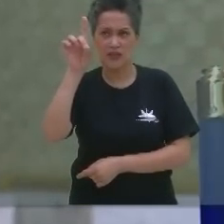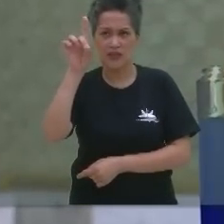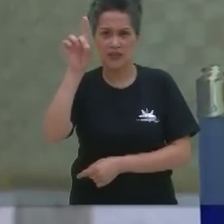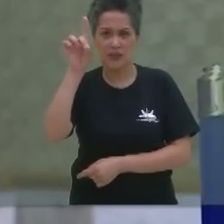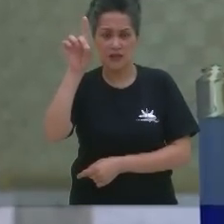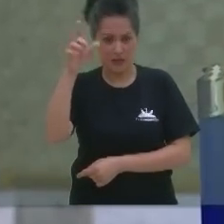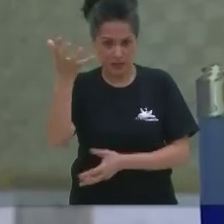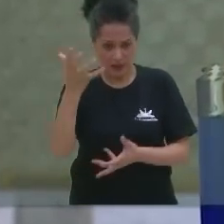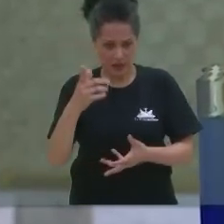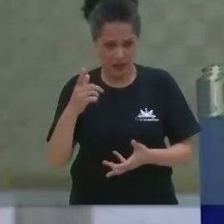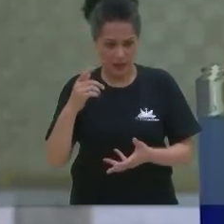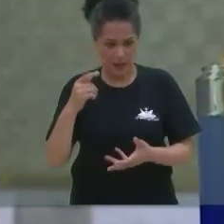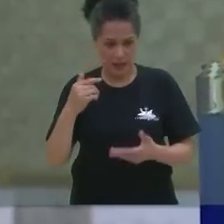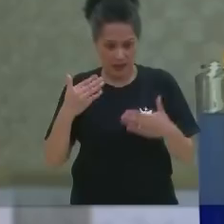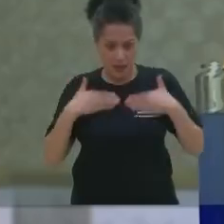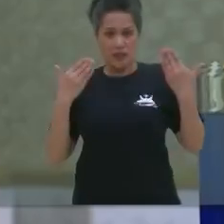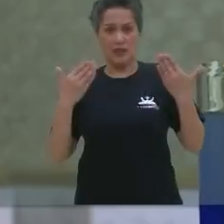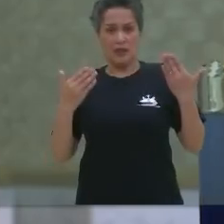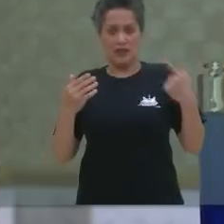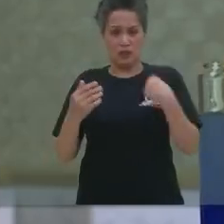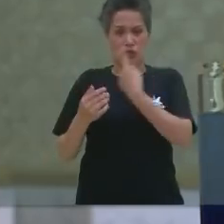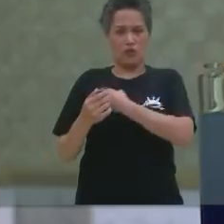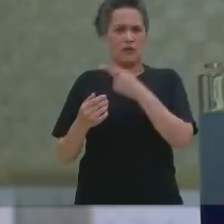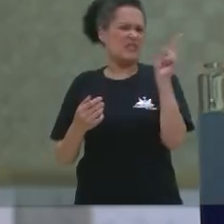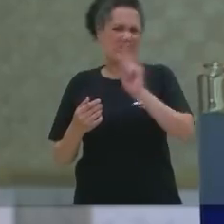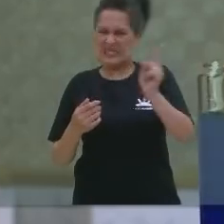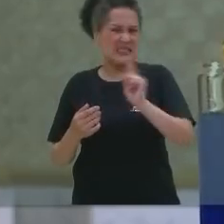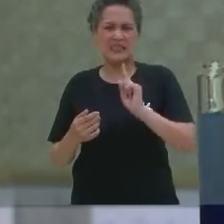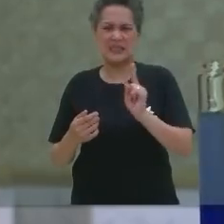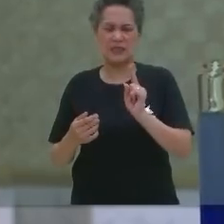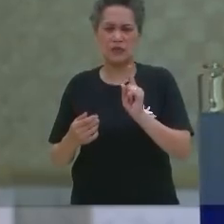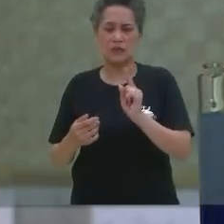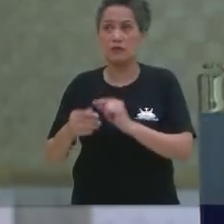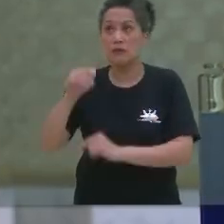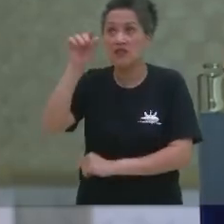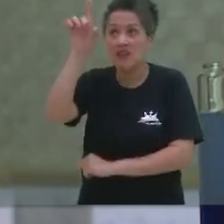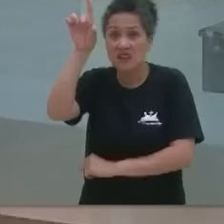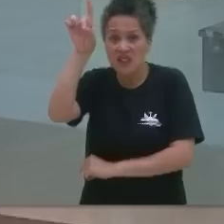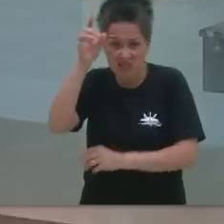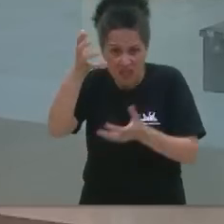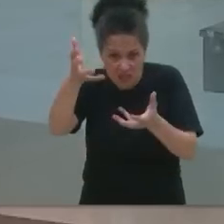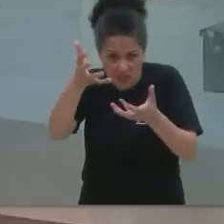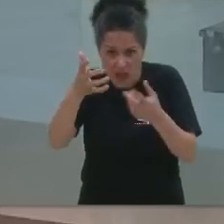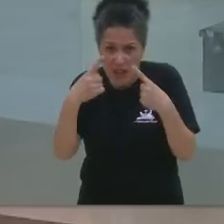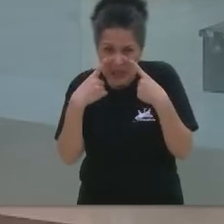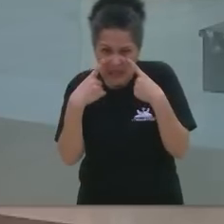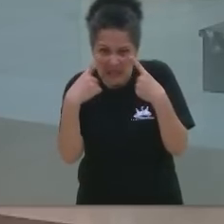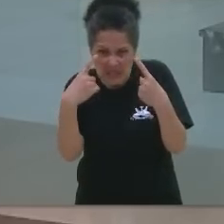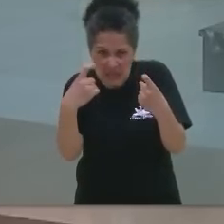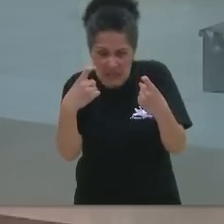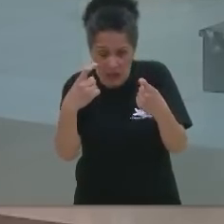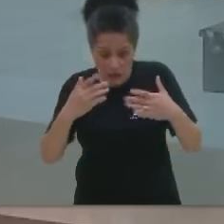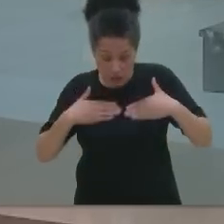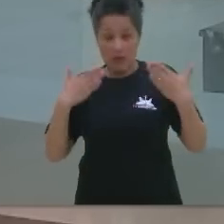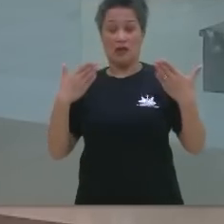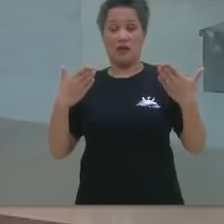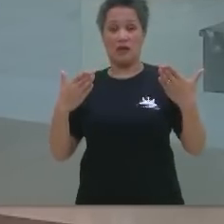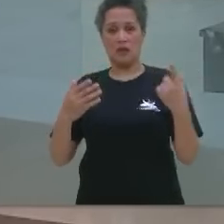Não. Deus não tem interesse de nos pegar